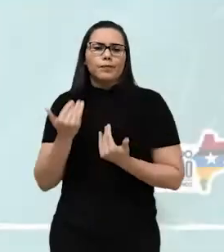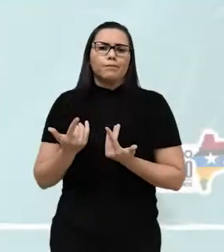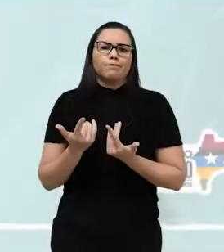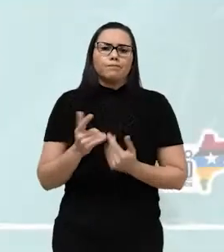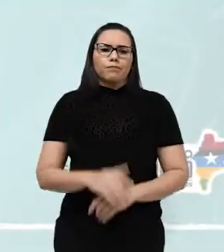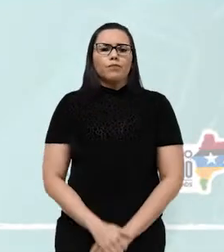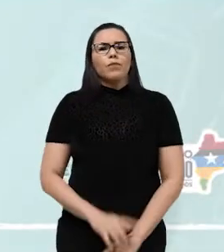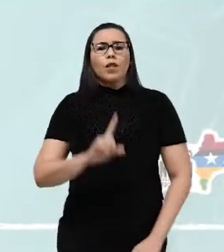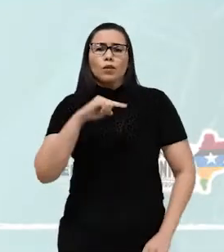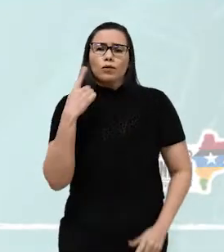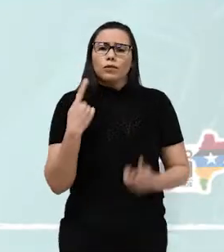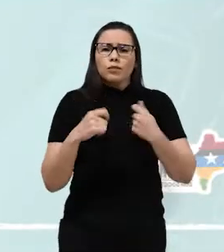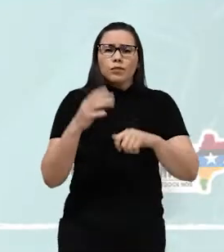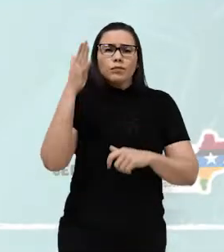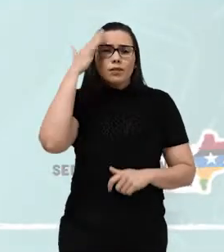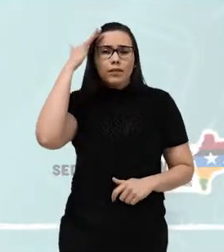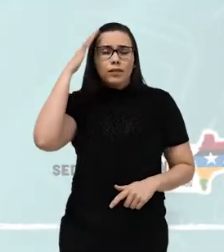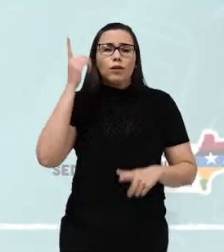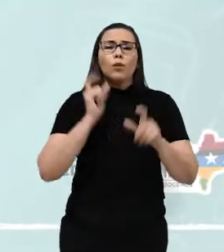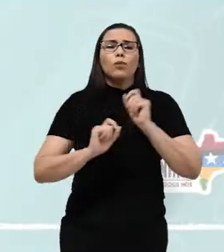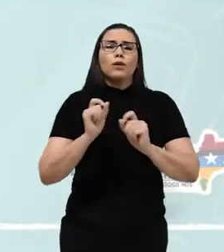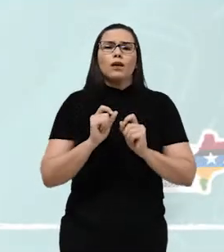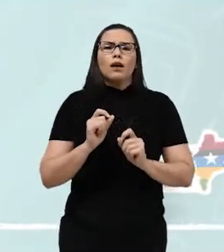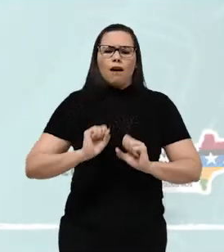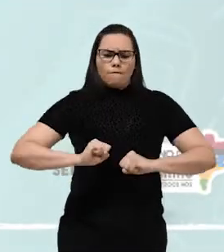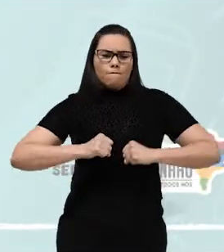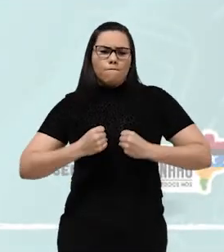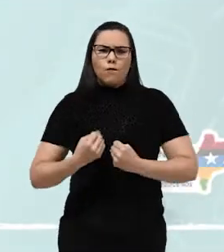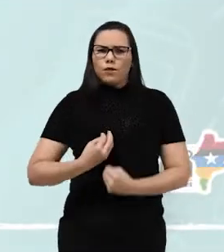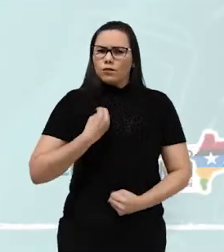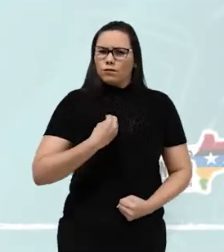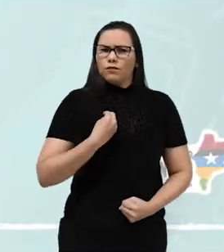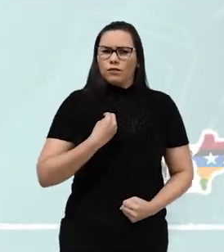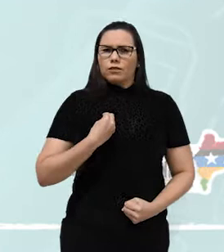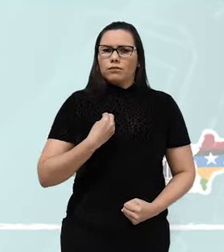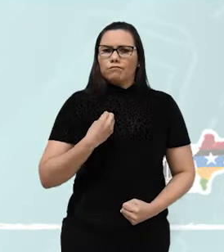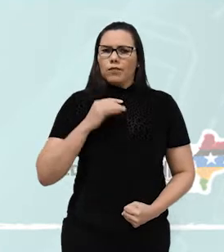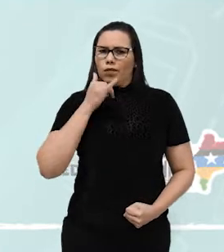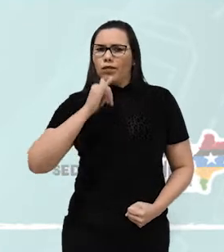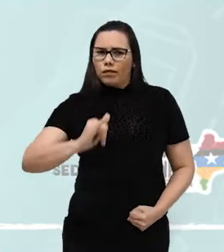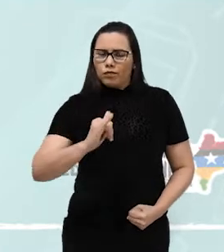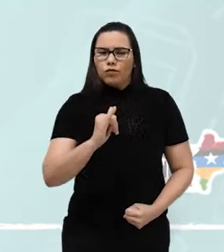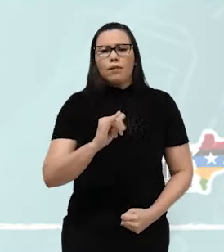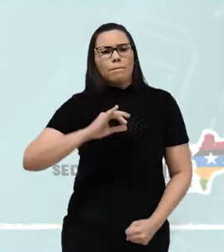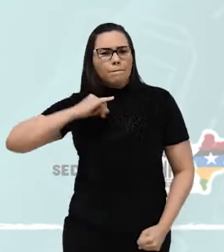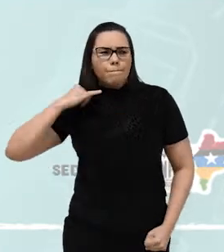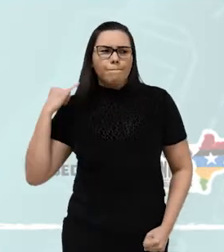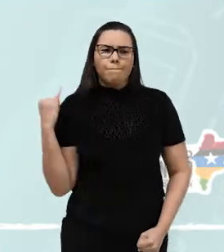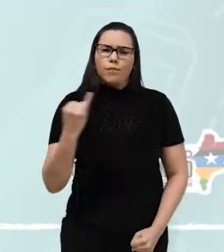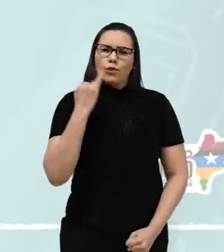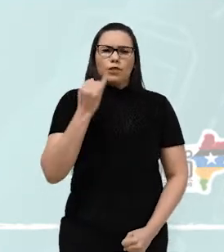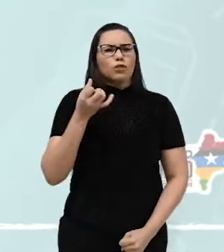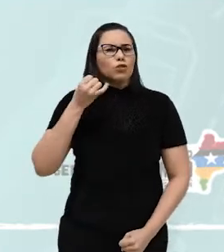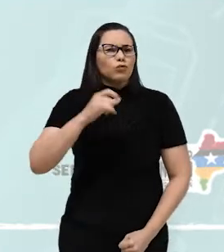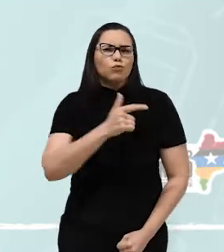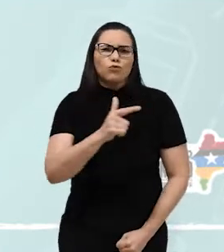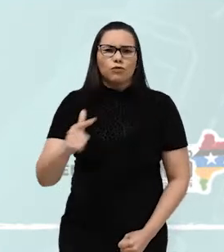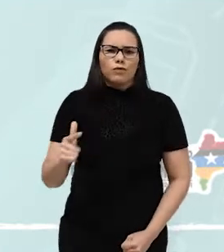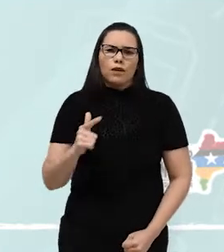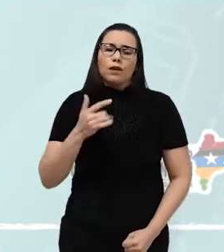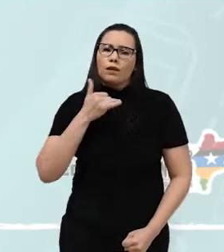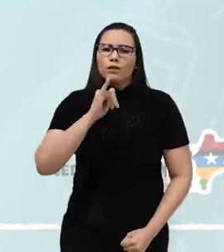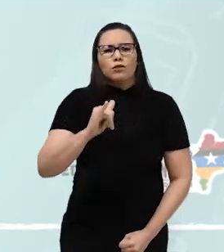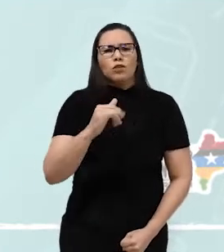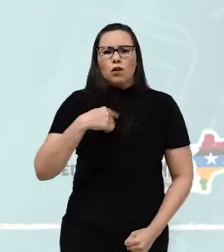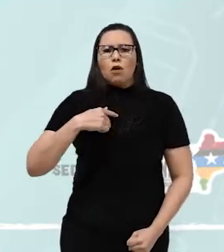nós temos que entender que a energia ela é algo que é extremamente importante, até porque se não existisse energia, eu não estaria aqui